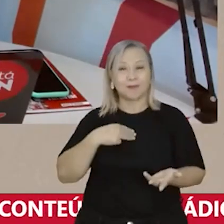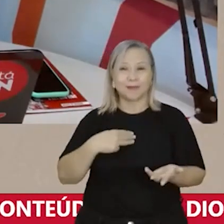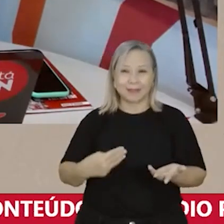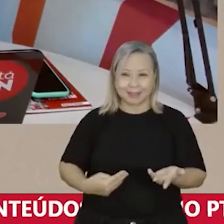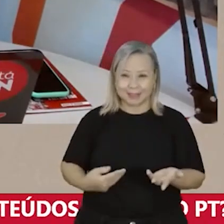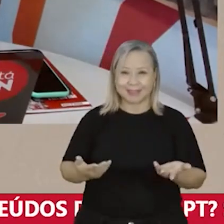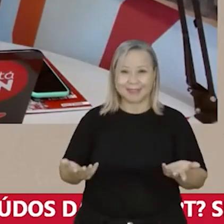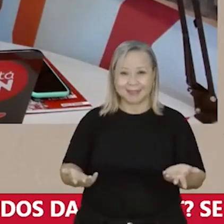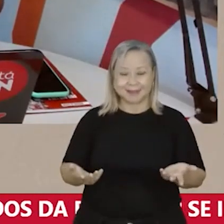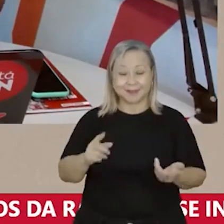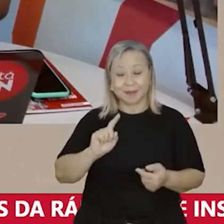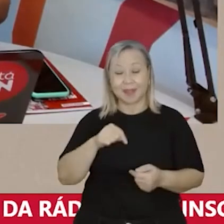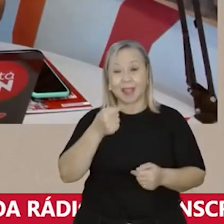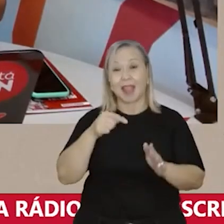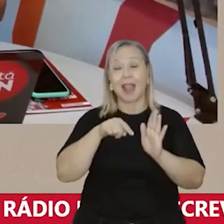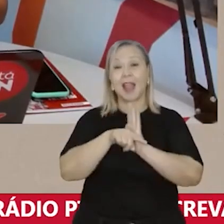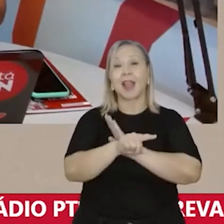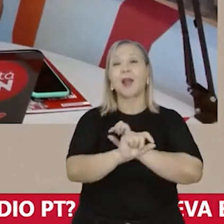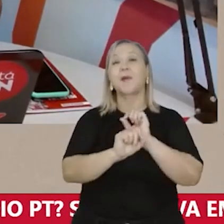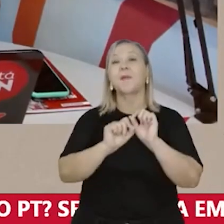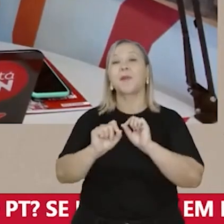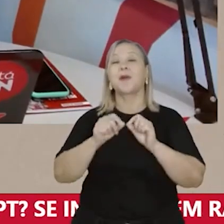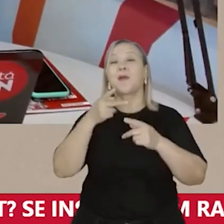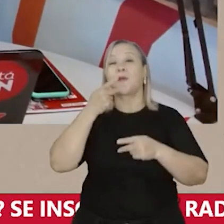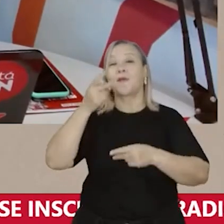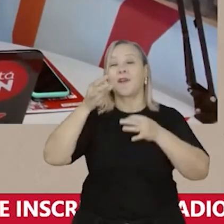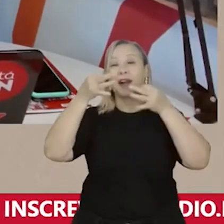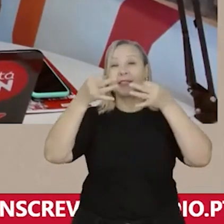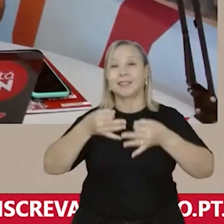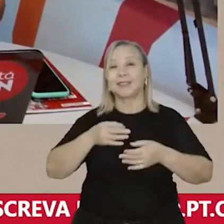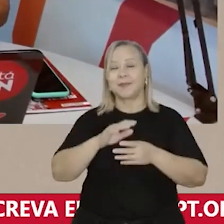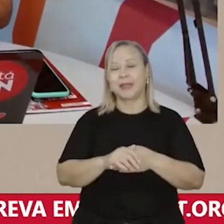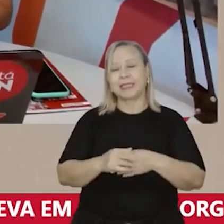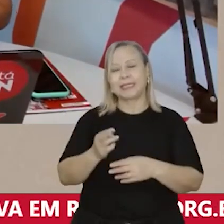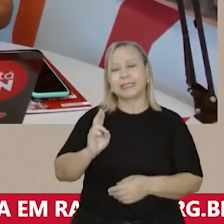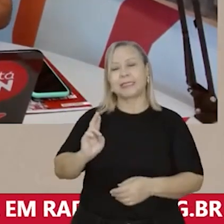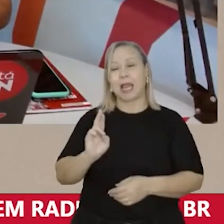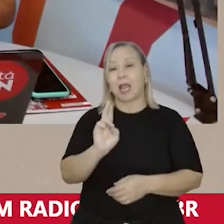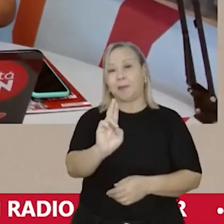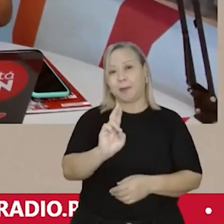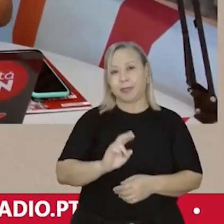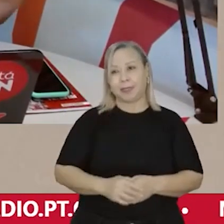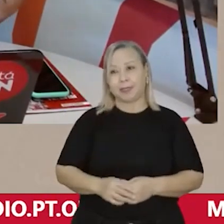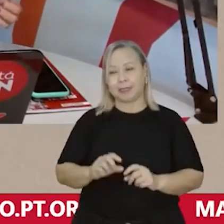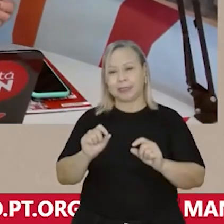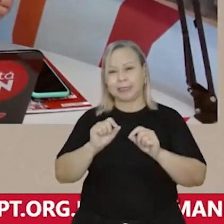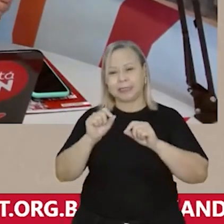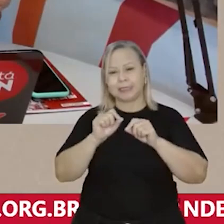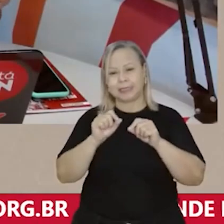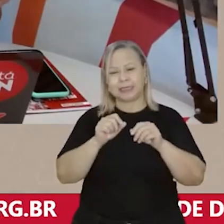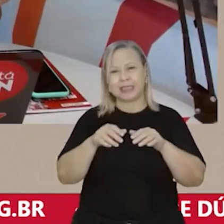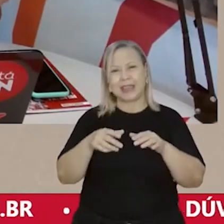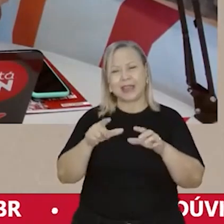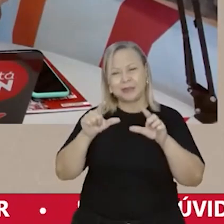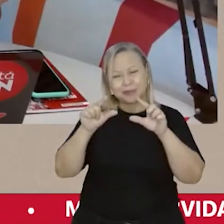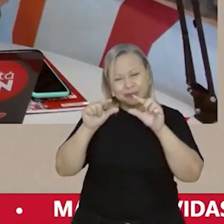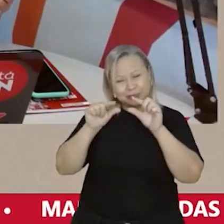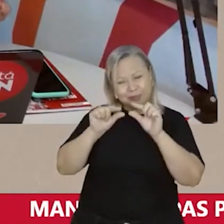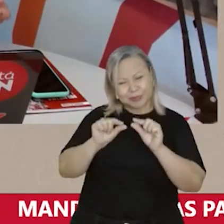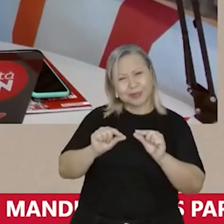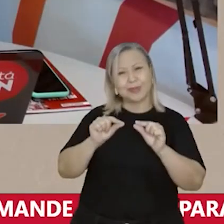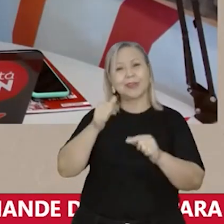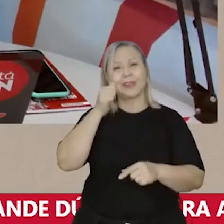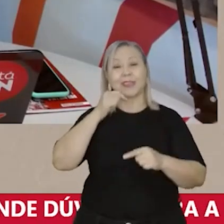entra agora a minha próxima pergunta, que fala exatamente dessa representação que é baixíssima, né, da mulher na